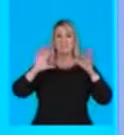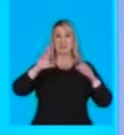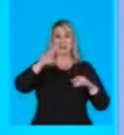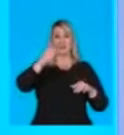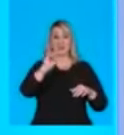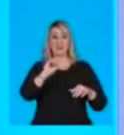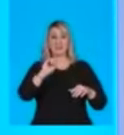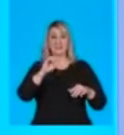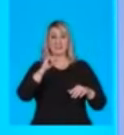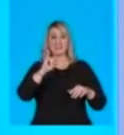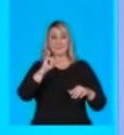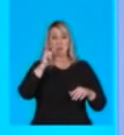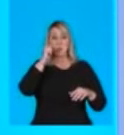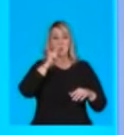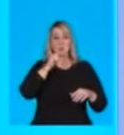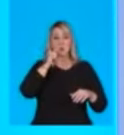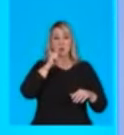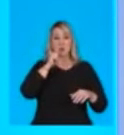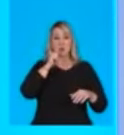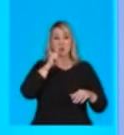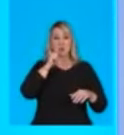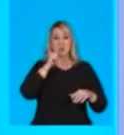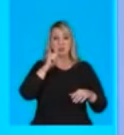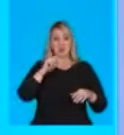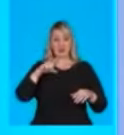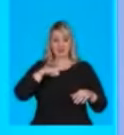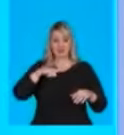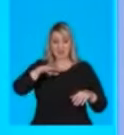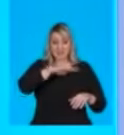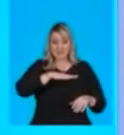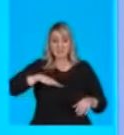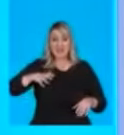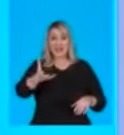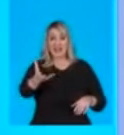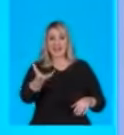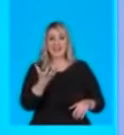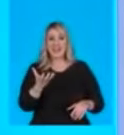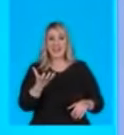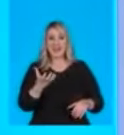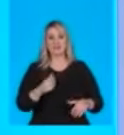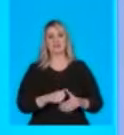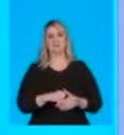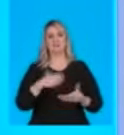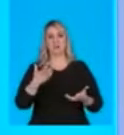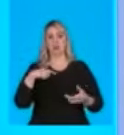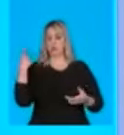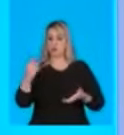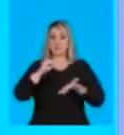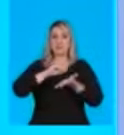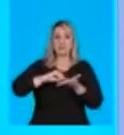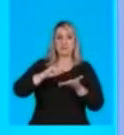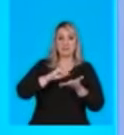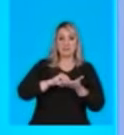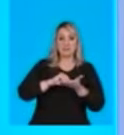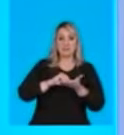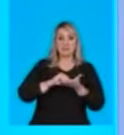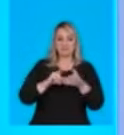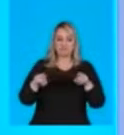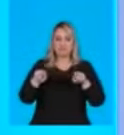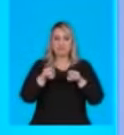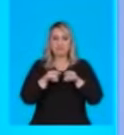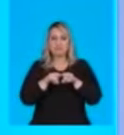Janeiro sem que a mulher não esteja no espaço que ela queera está E aí eu quero dizer que o nosso secretariado será paritário